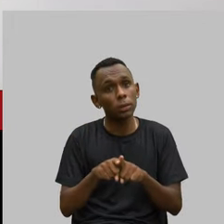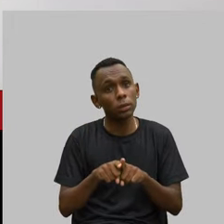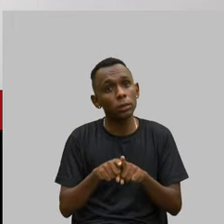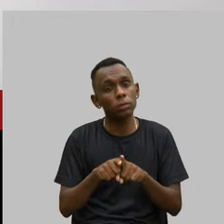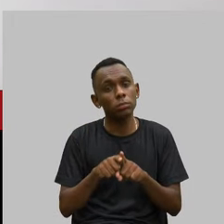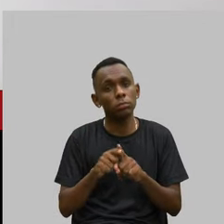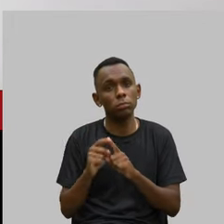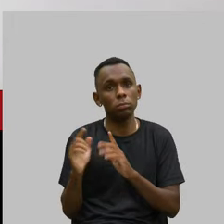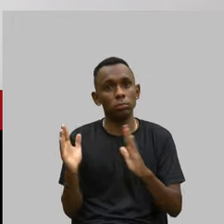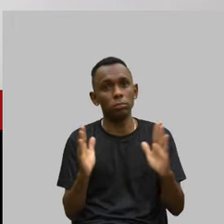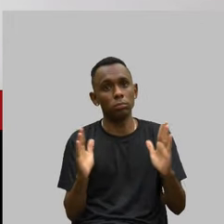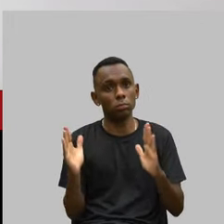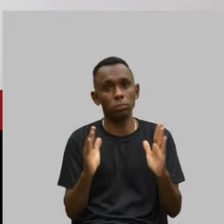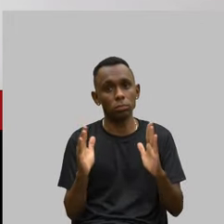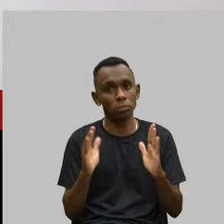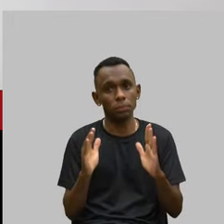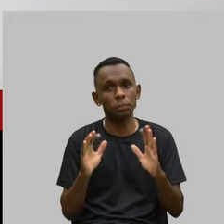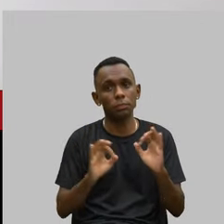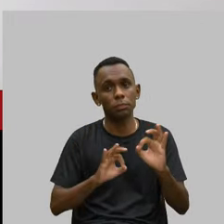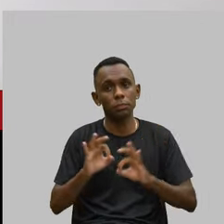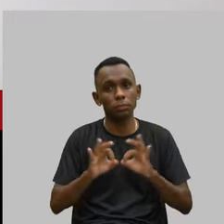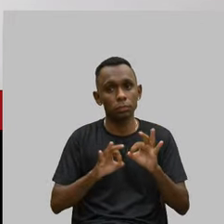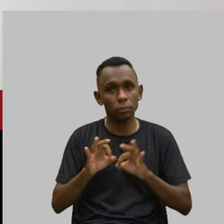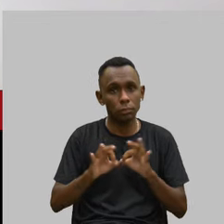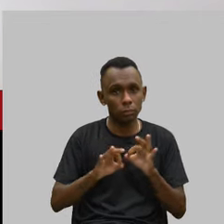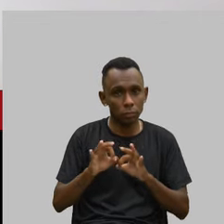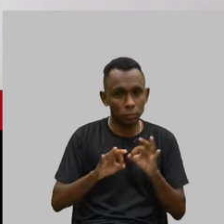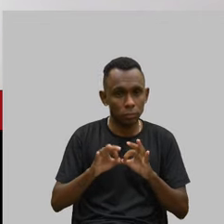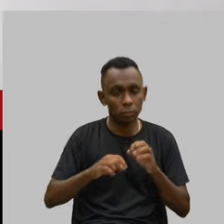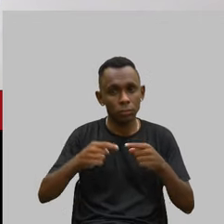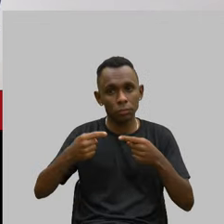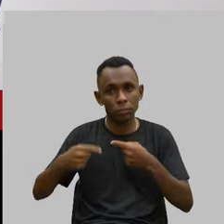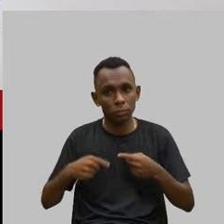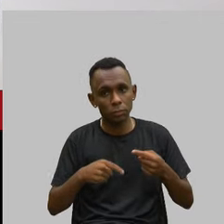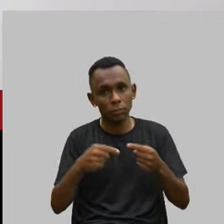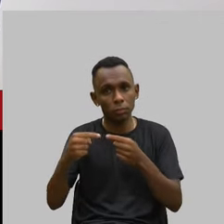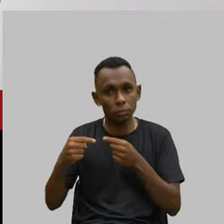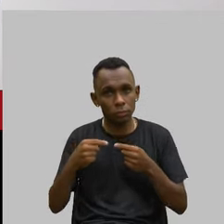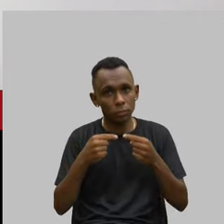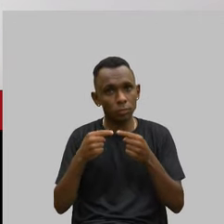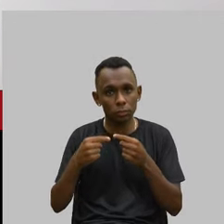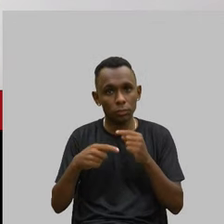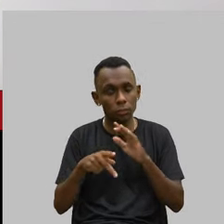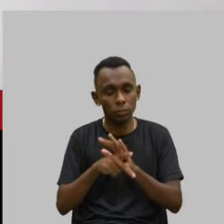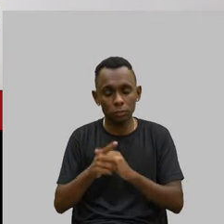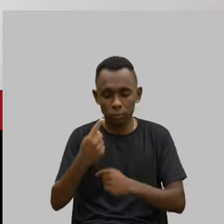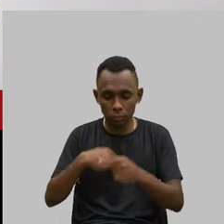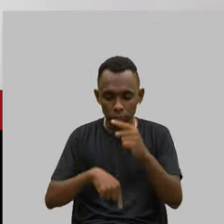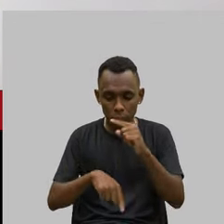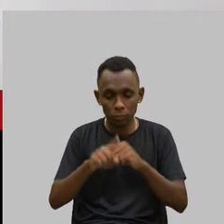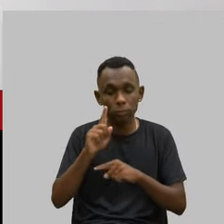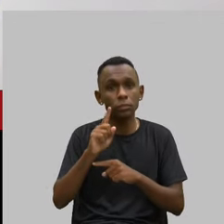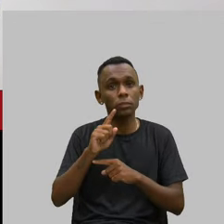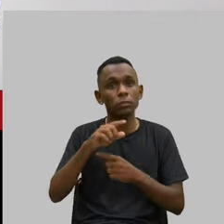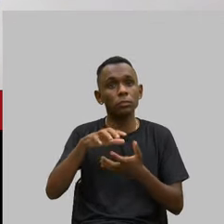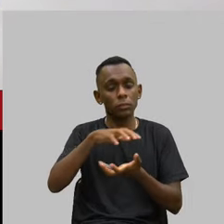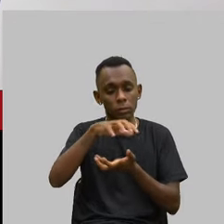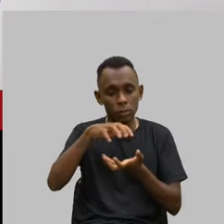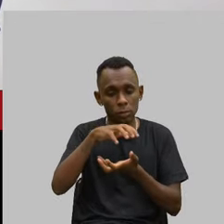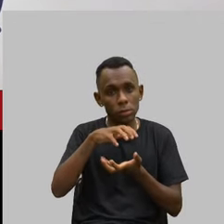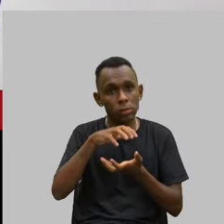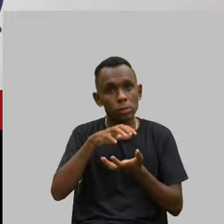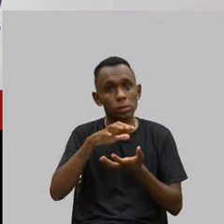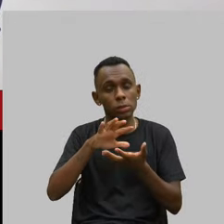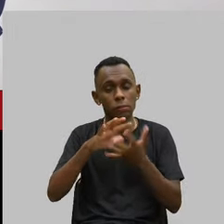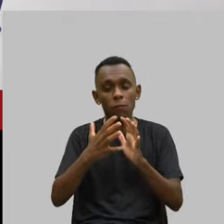durante a tramitação e discussão da reforma tributária vossa senhoria